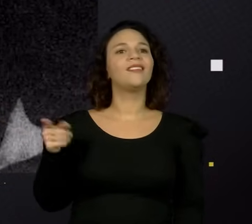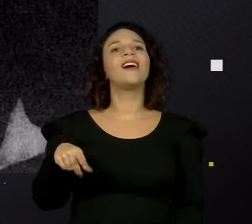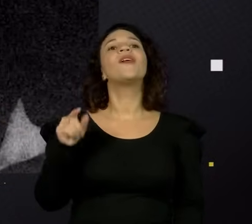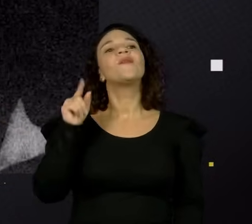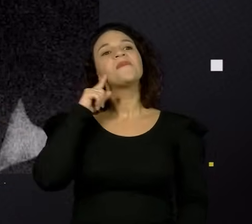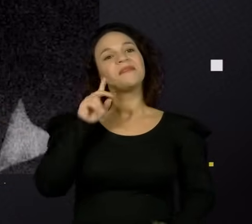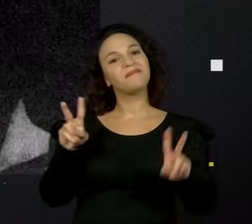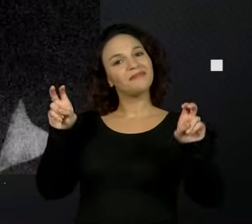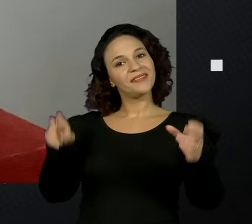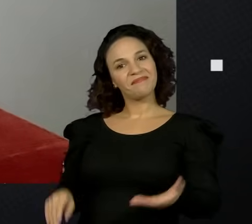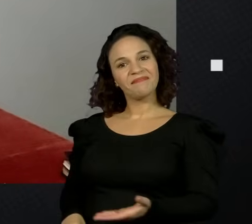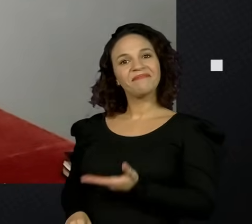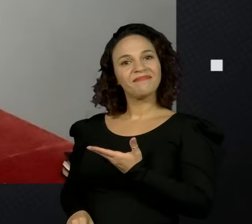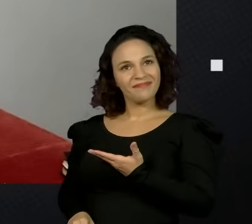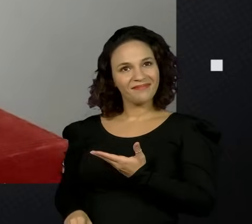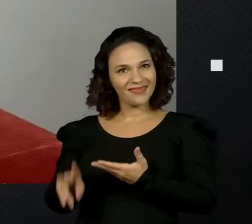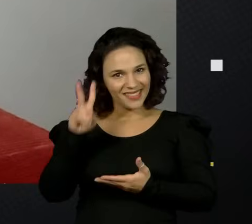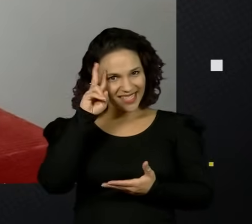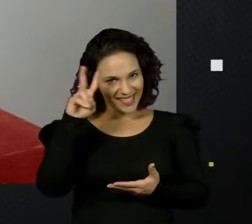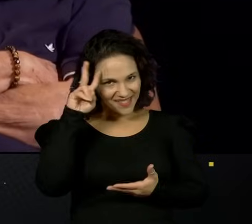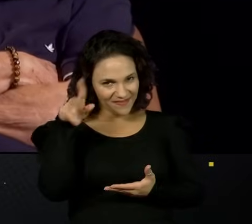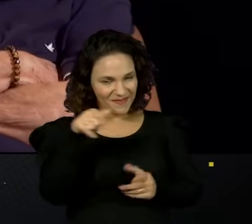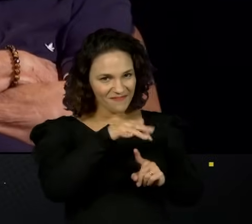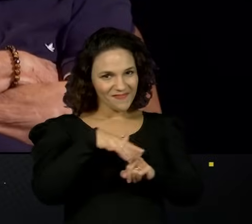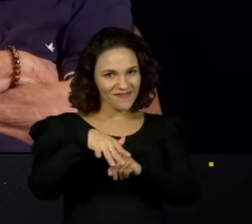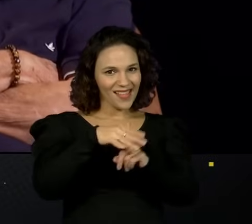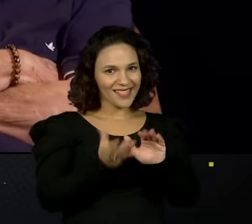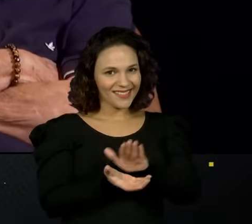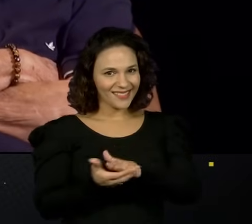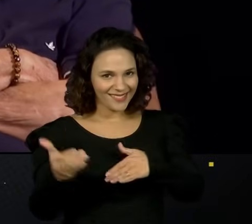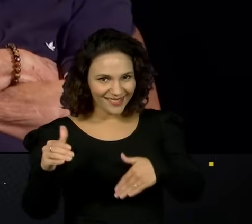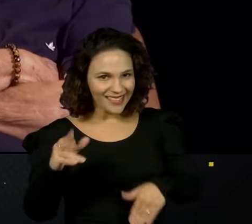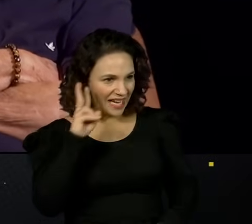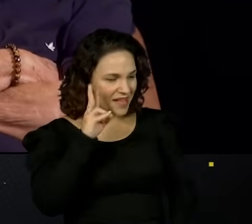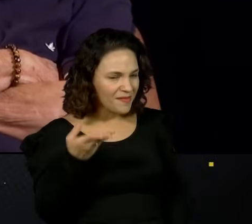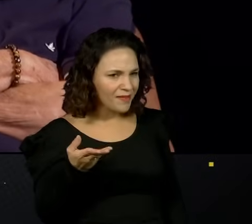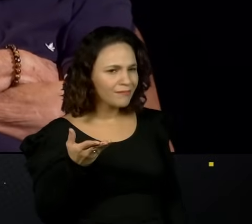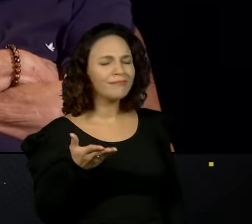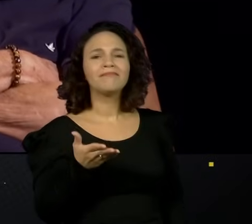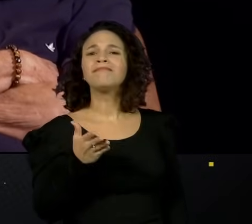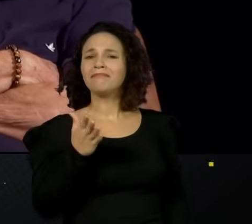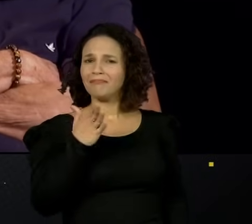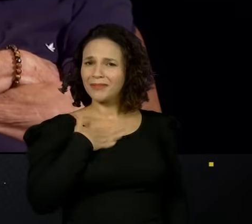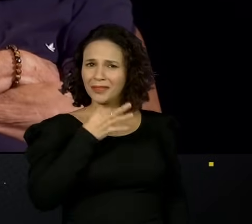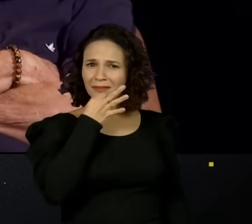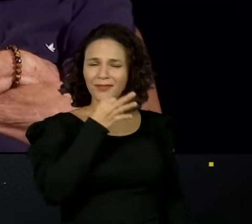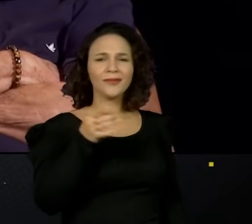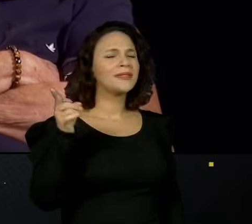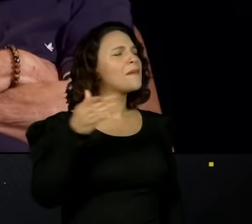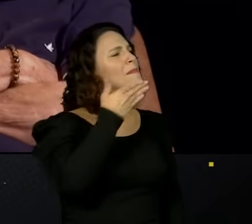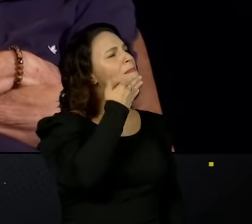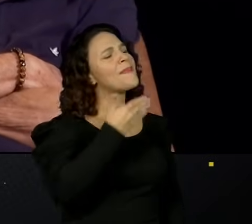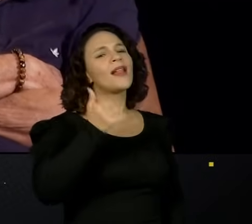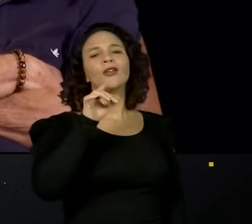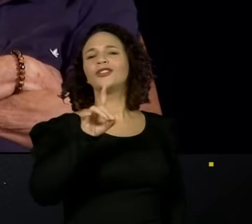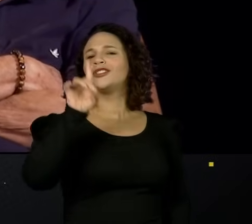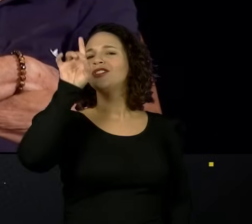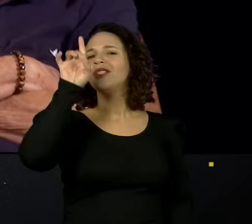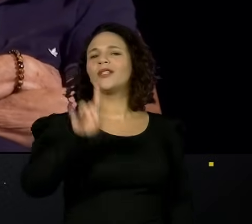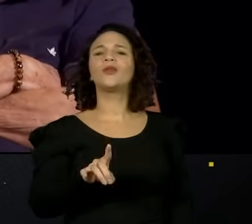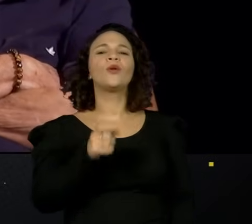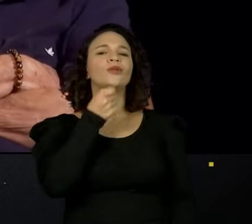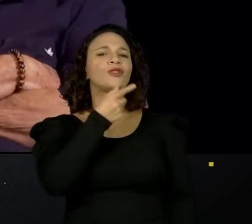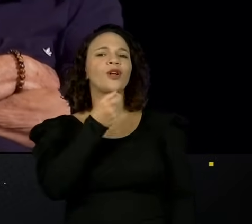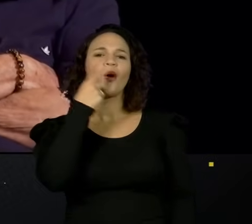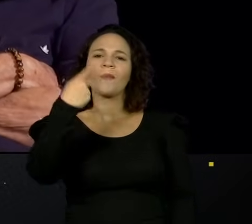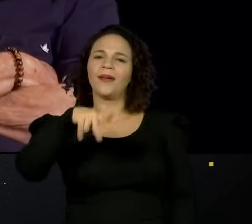no Parque. Lembra? Para mim, você é o melhor diretor de comédia que nós temos